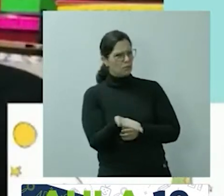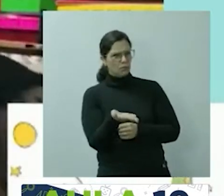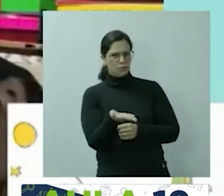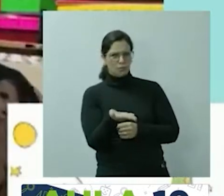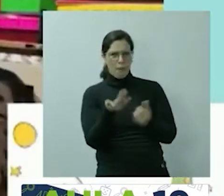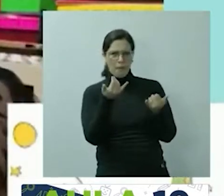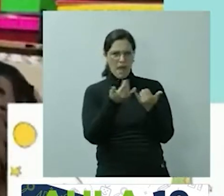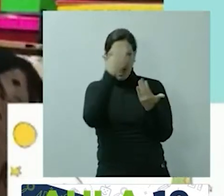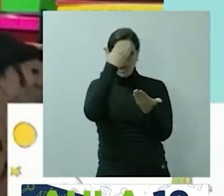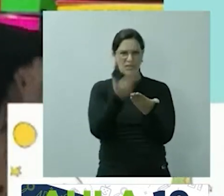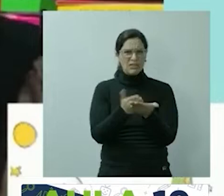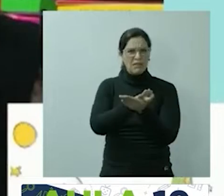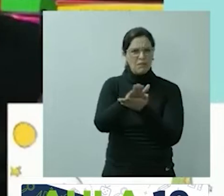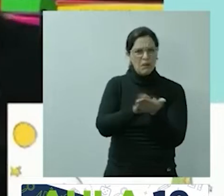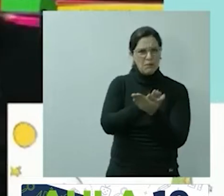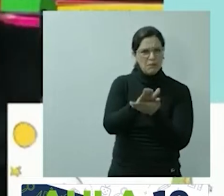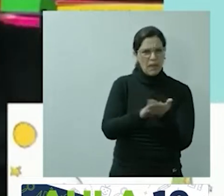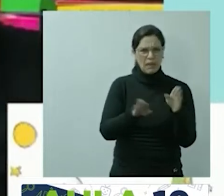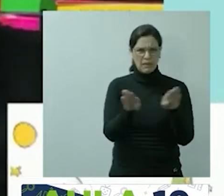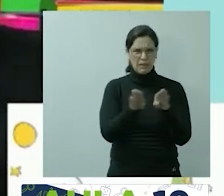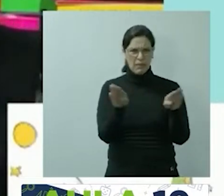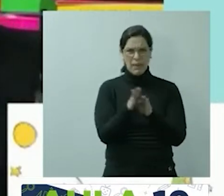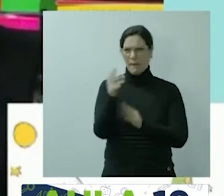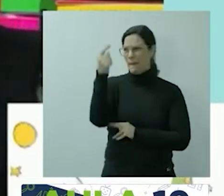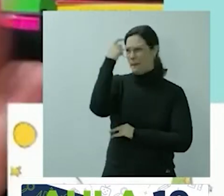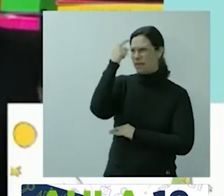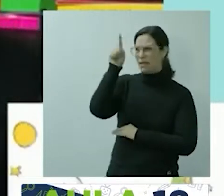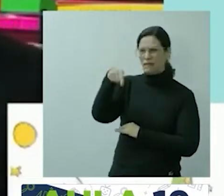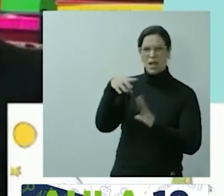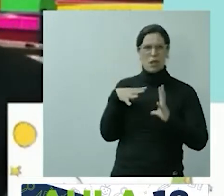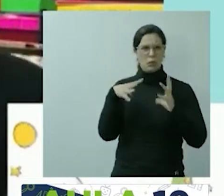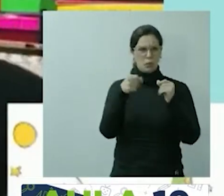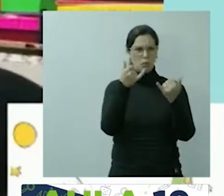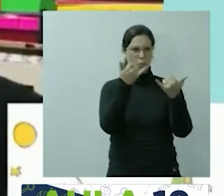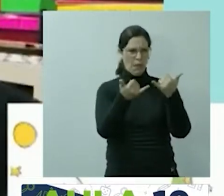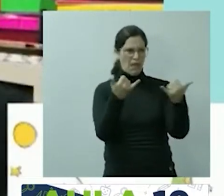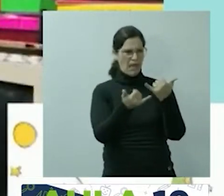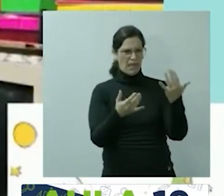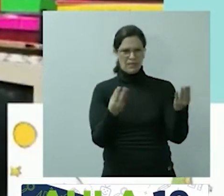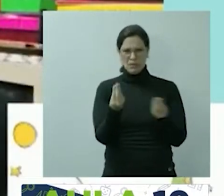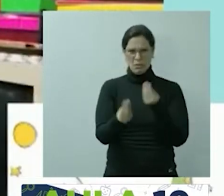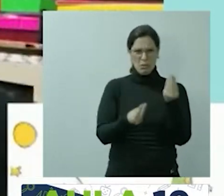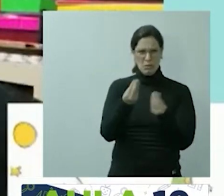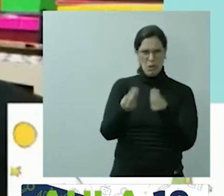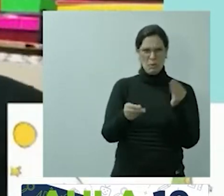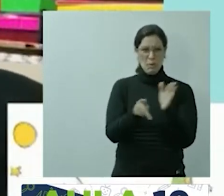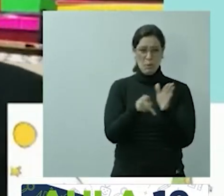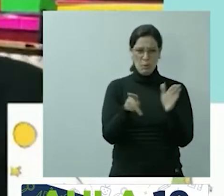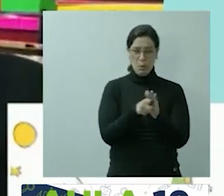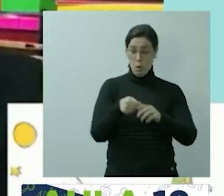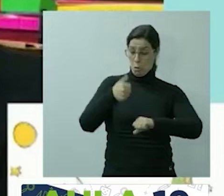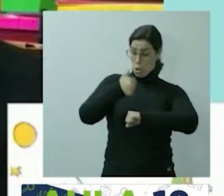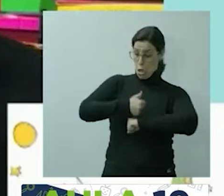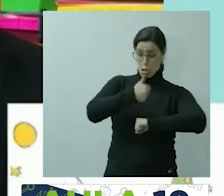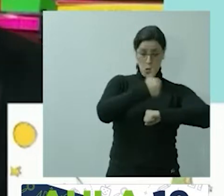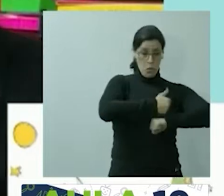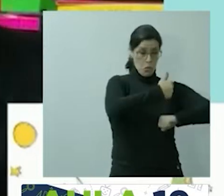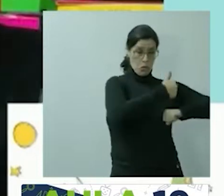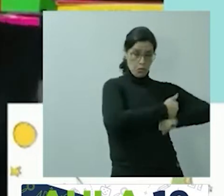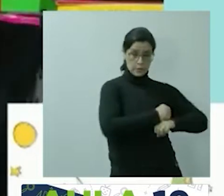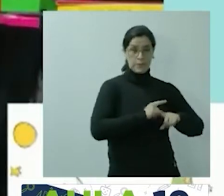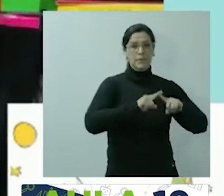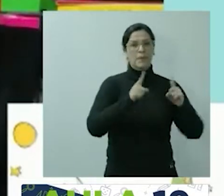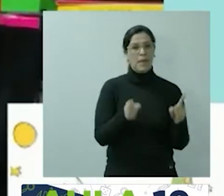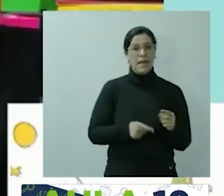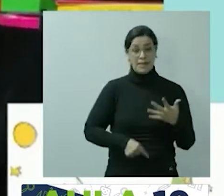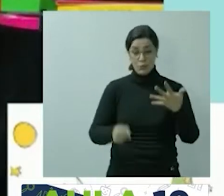não acreditavam em nada e achavam que tudo estava lá só no poder deles. Ah, mas